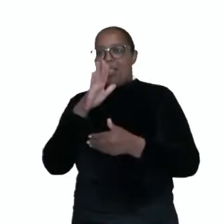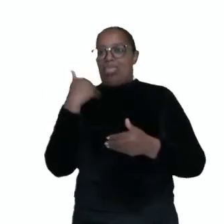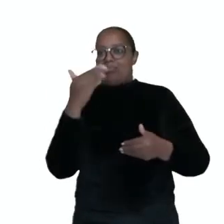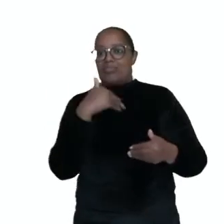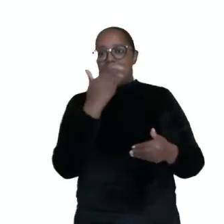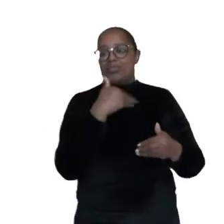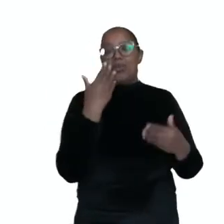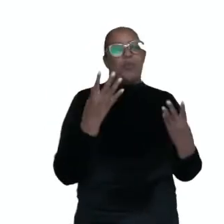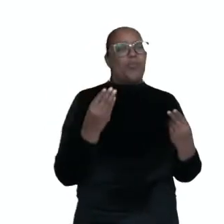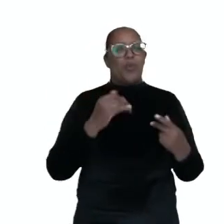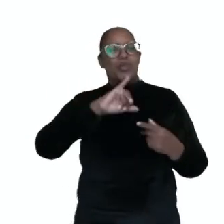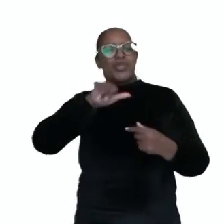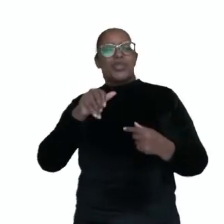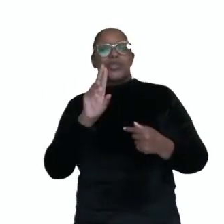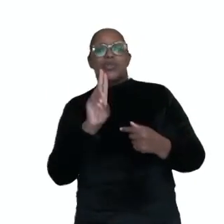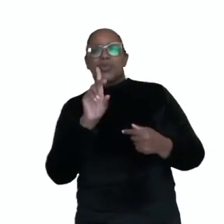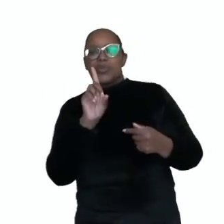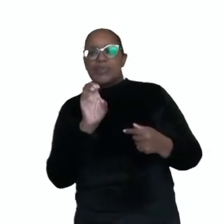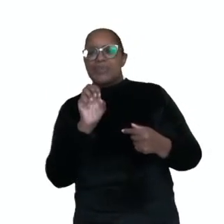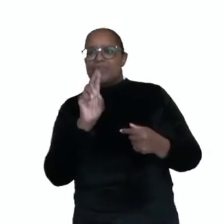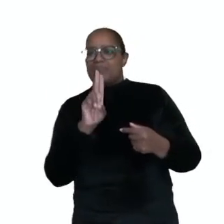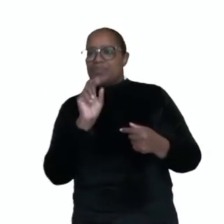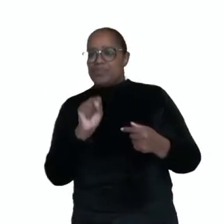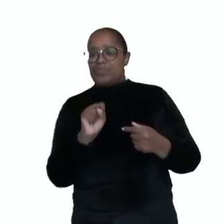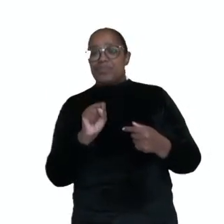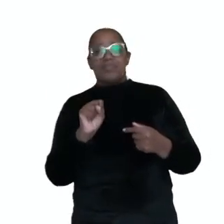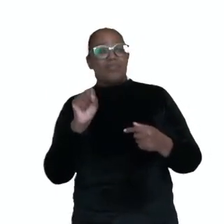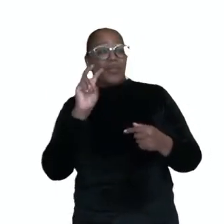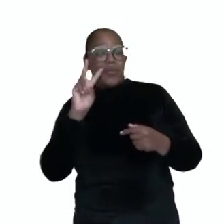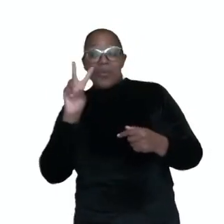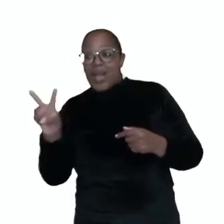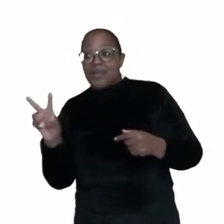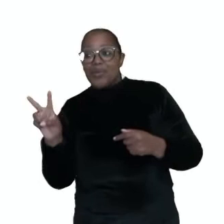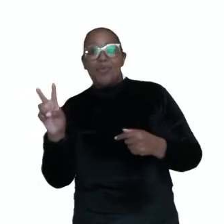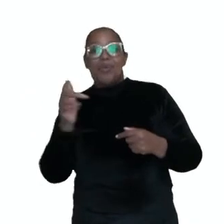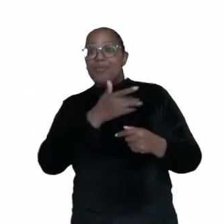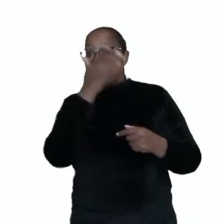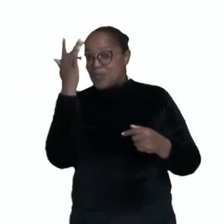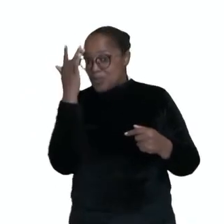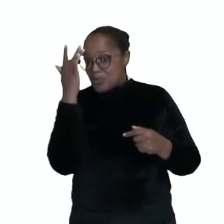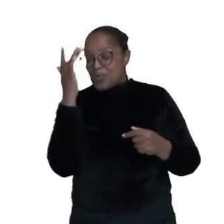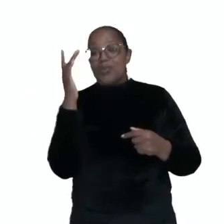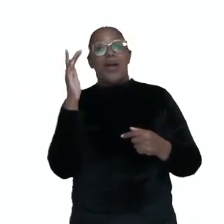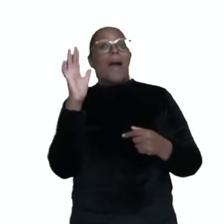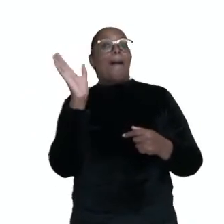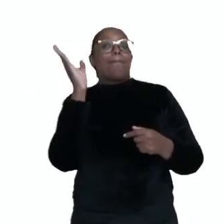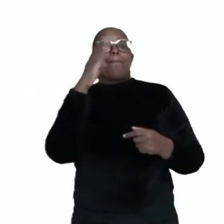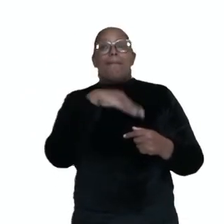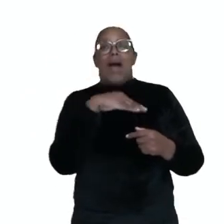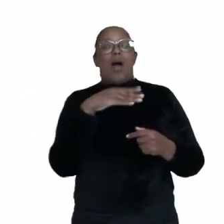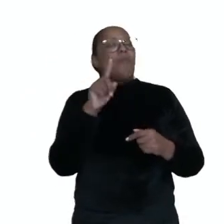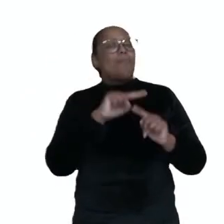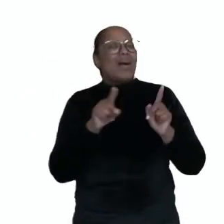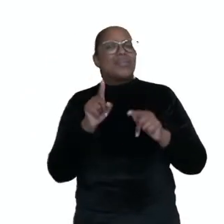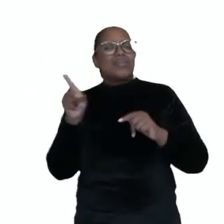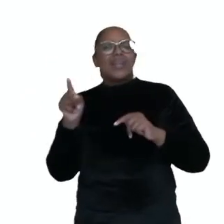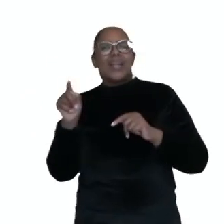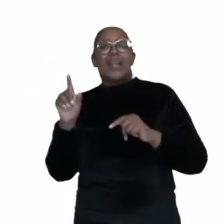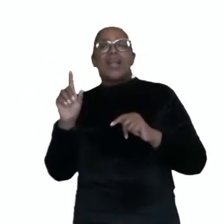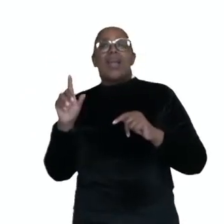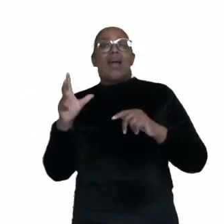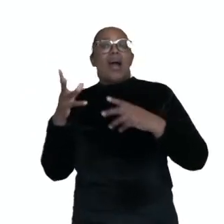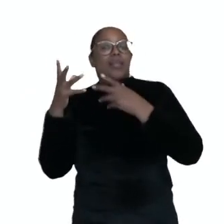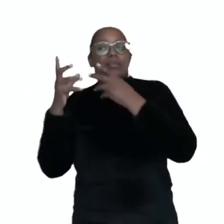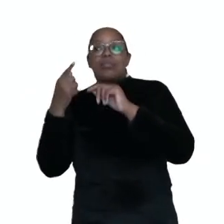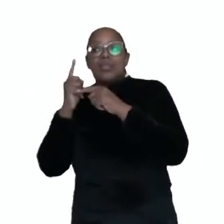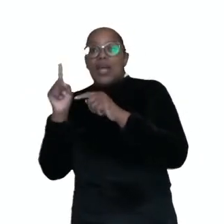dos judeus, não é olhado como um monstro, mas apenas como um funcionário zeloso que foi incapaz de resistir às ordens que